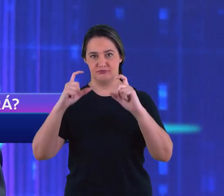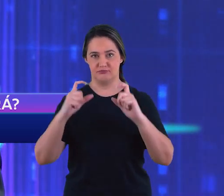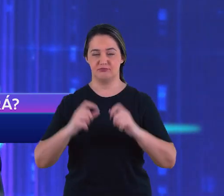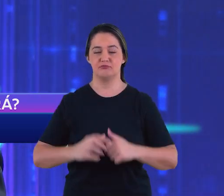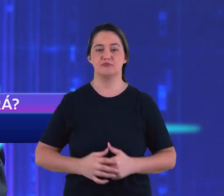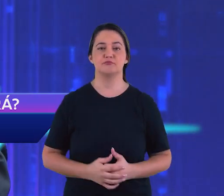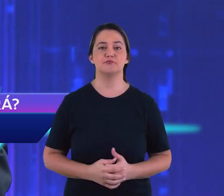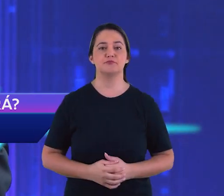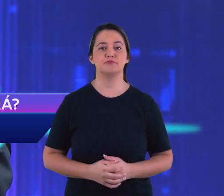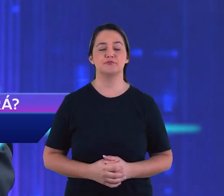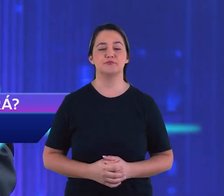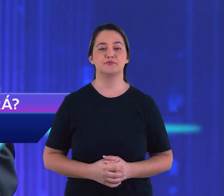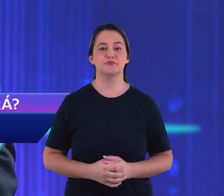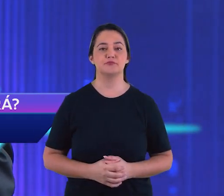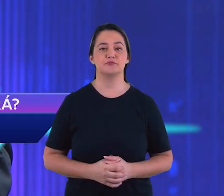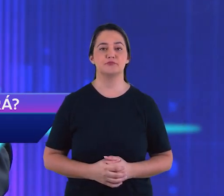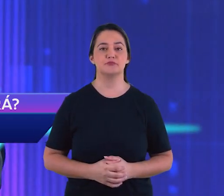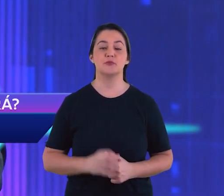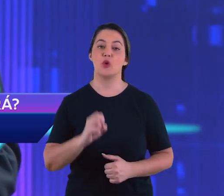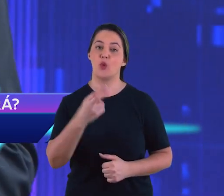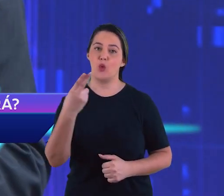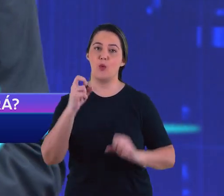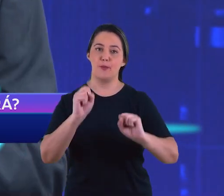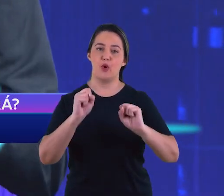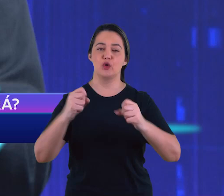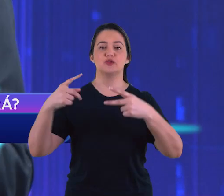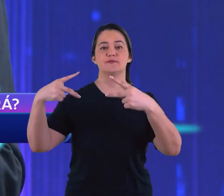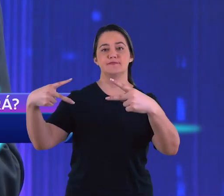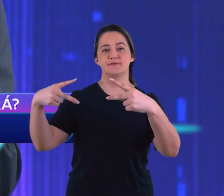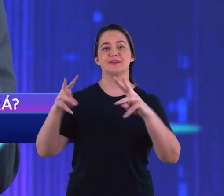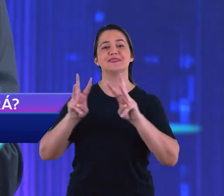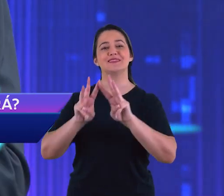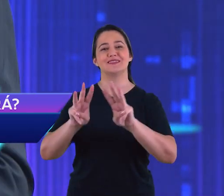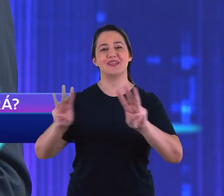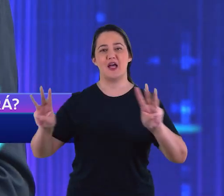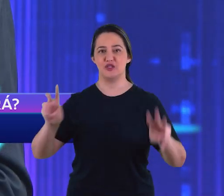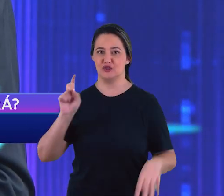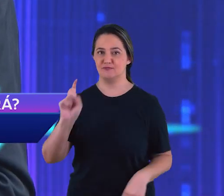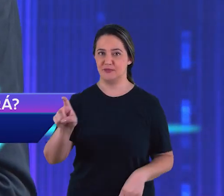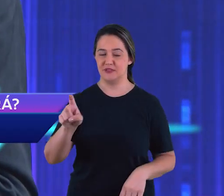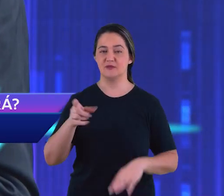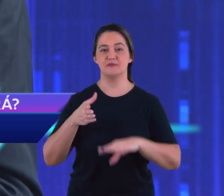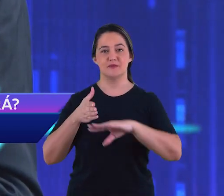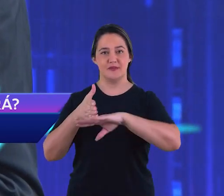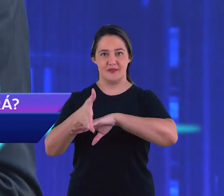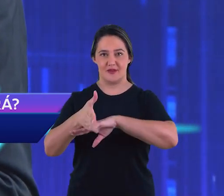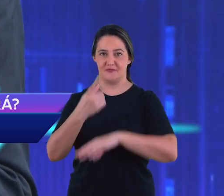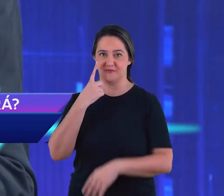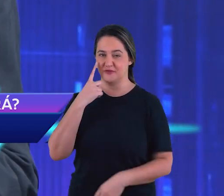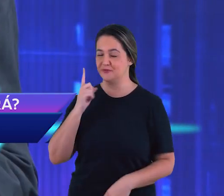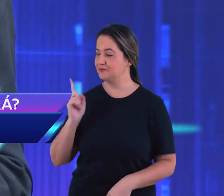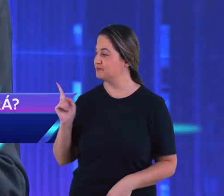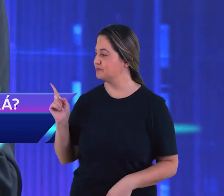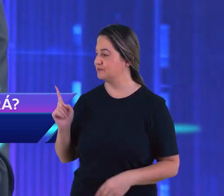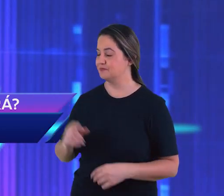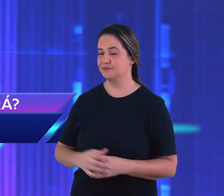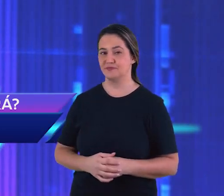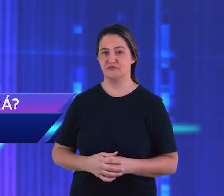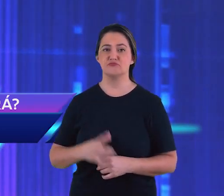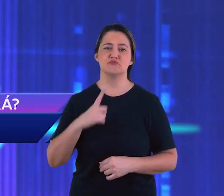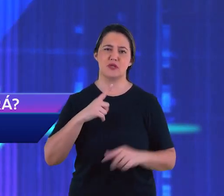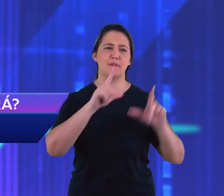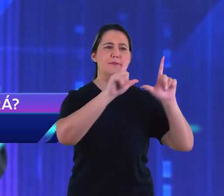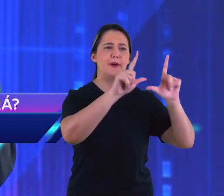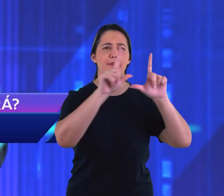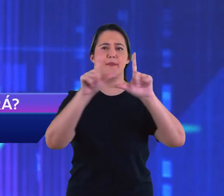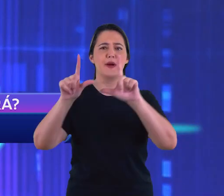98244 0077. Ou você pode entrar no site biblia.com.br e lá você terá acesso a